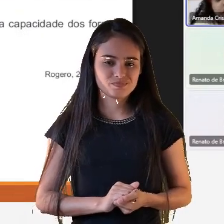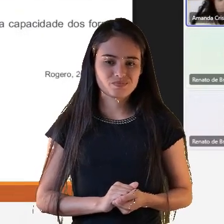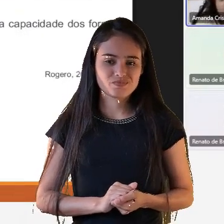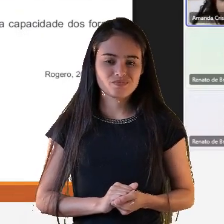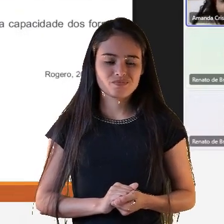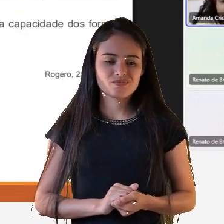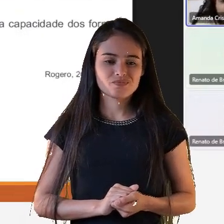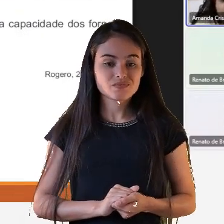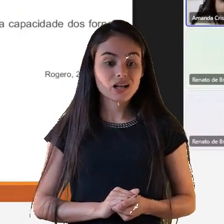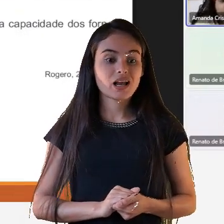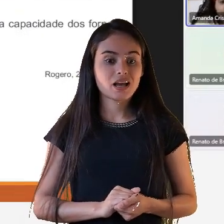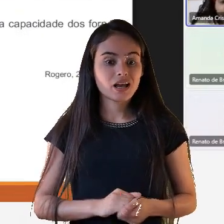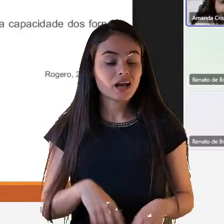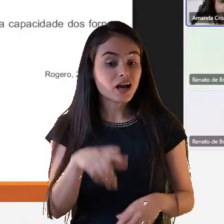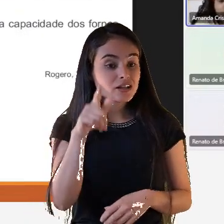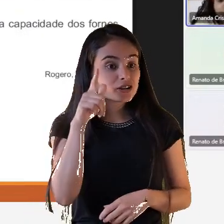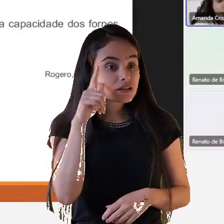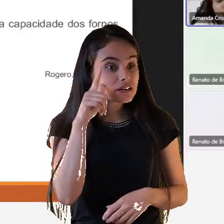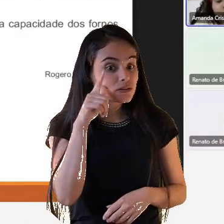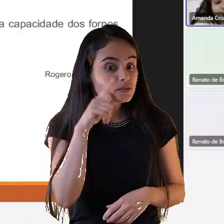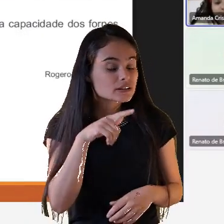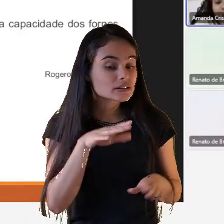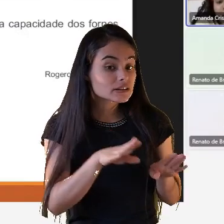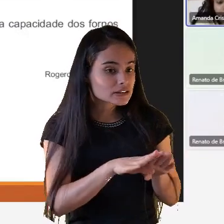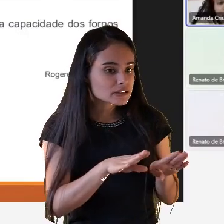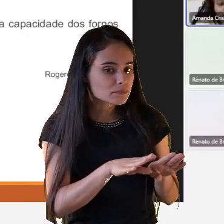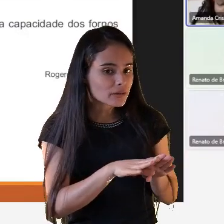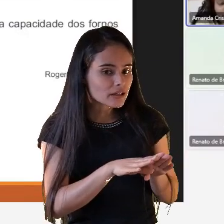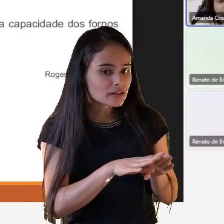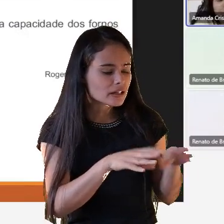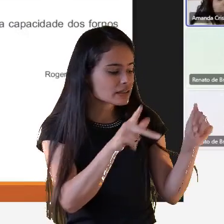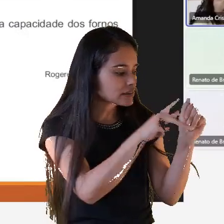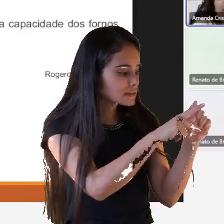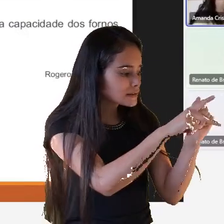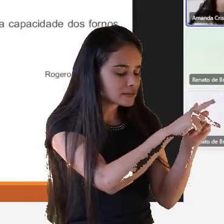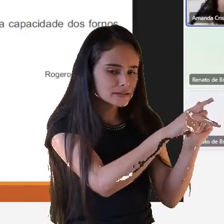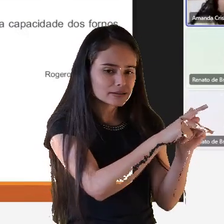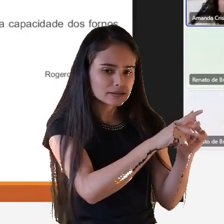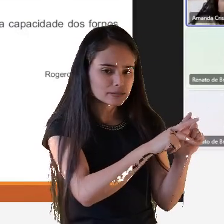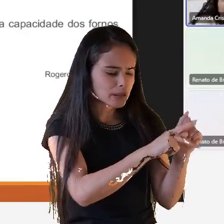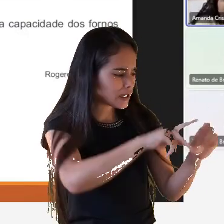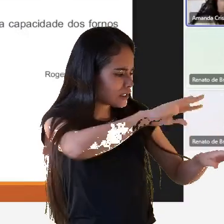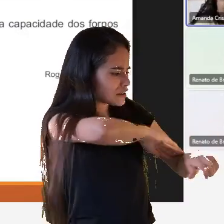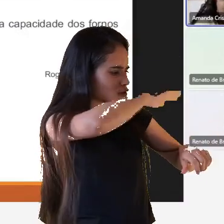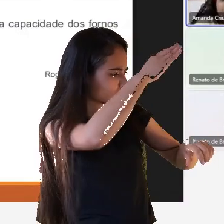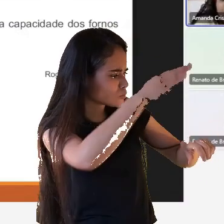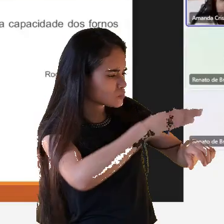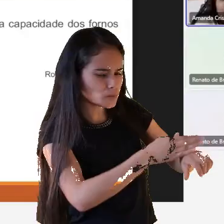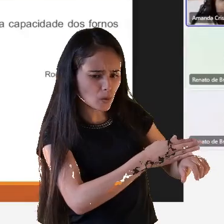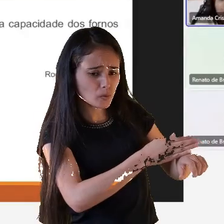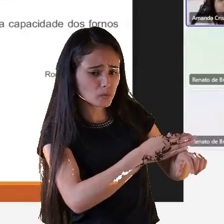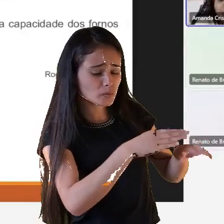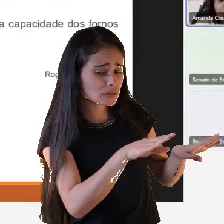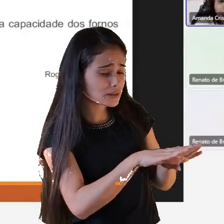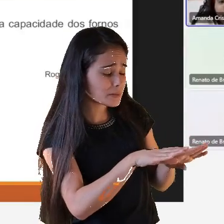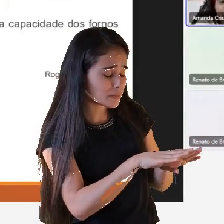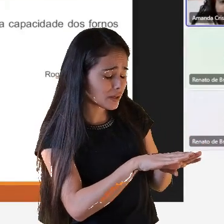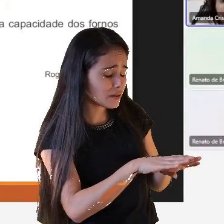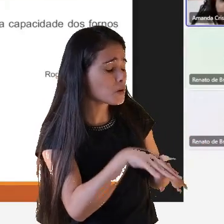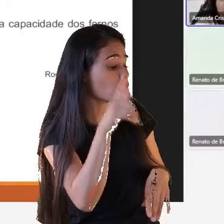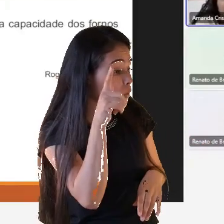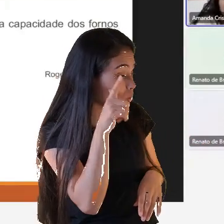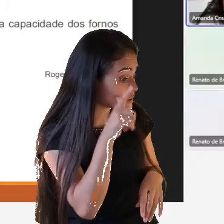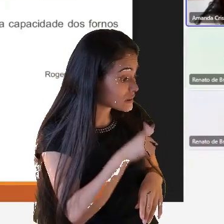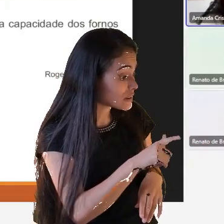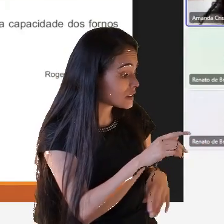de extrair ouro do cascalho e das encostas dos morros, né? Também cargos muito